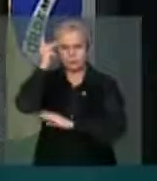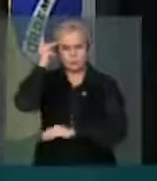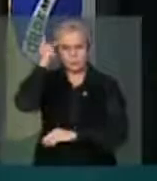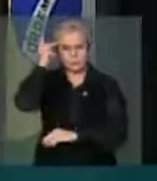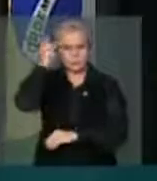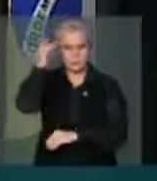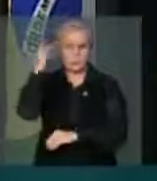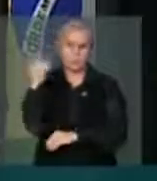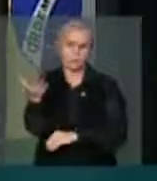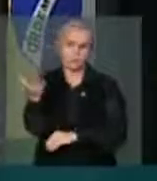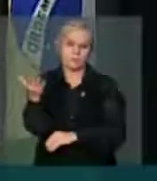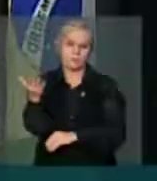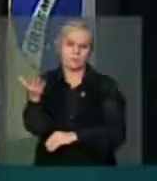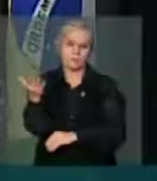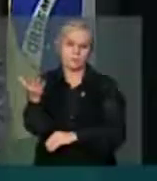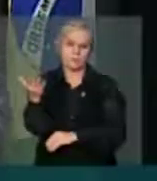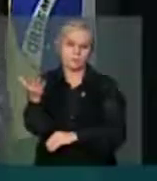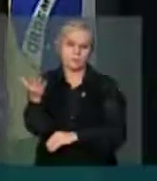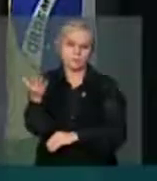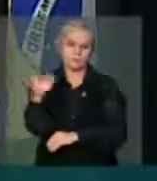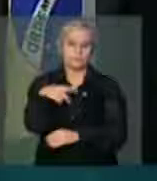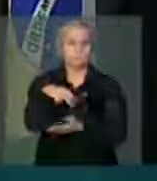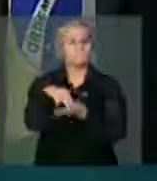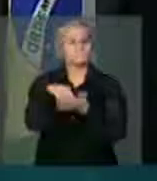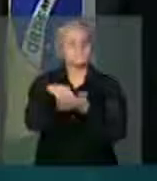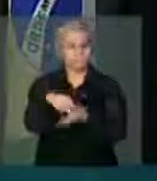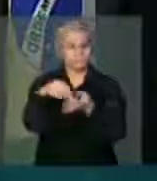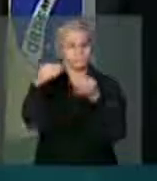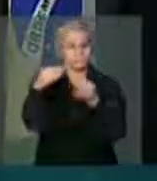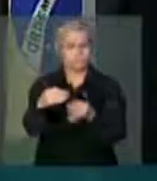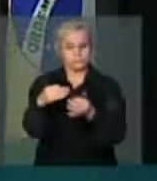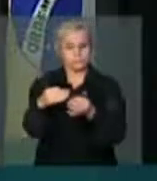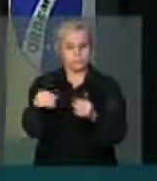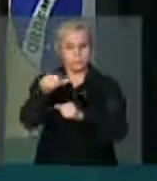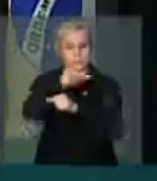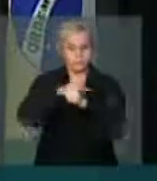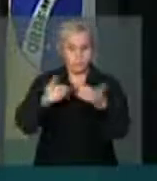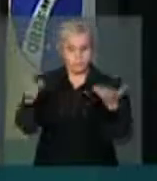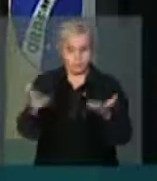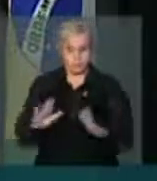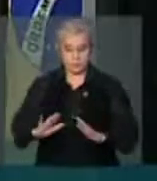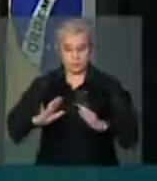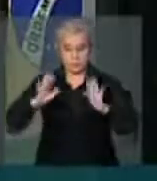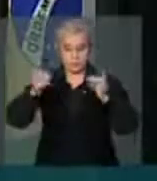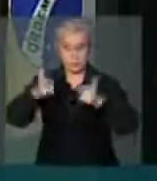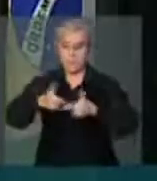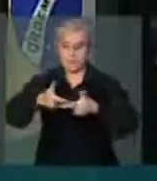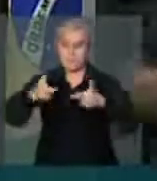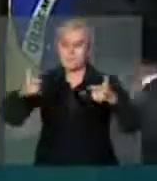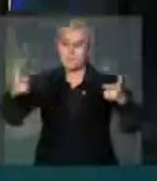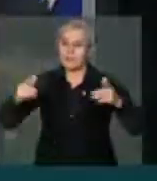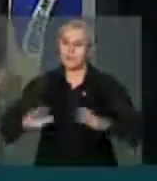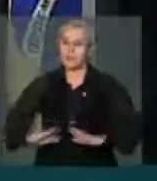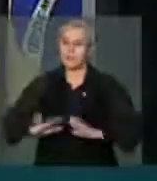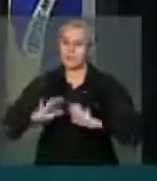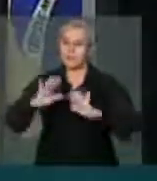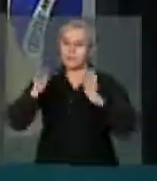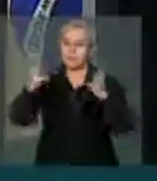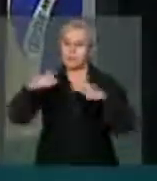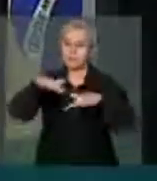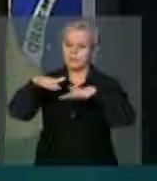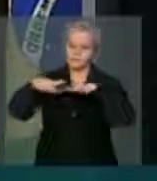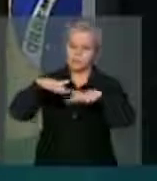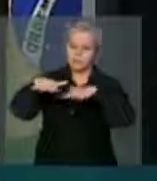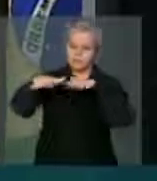um número absolutamente consistente, transformando esse evento no maior evento de